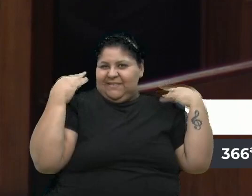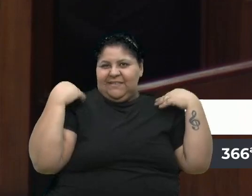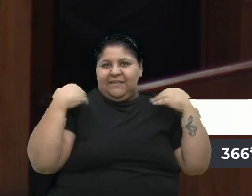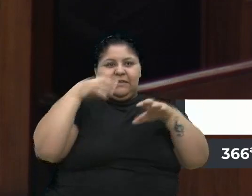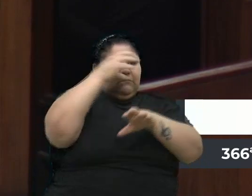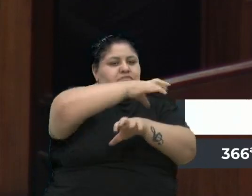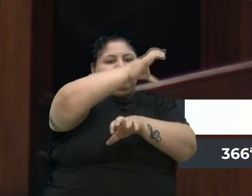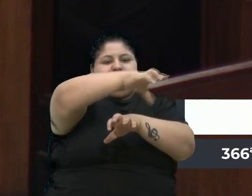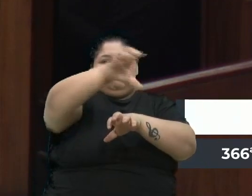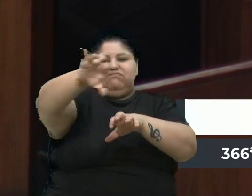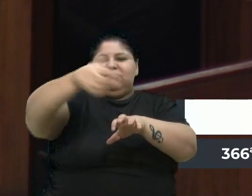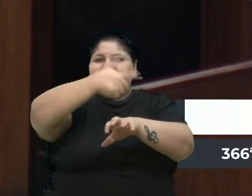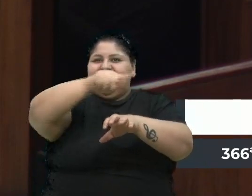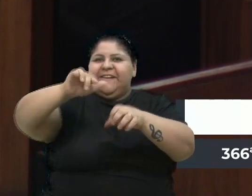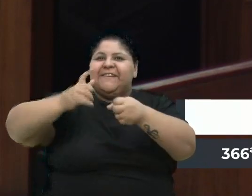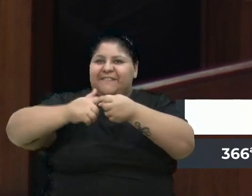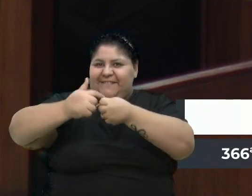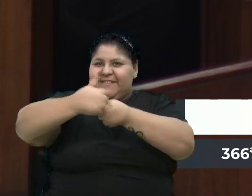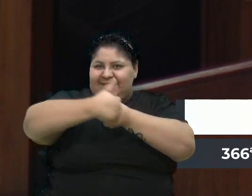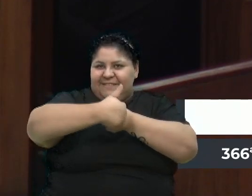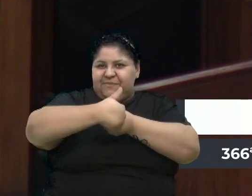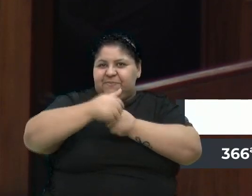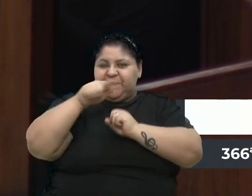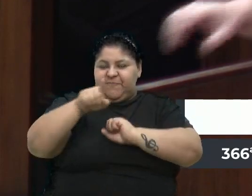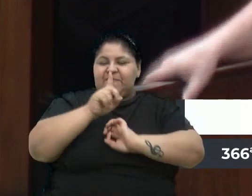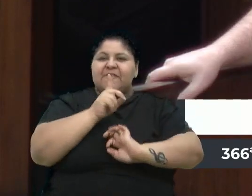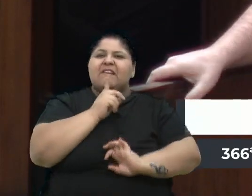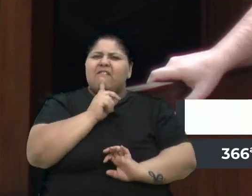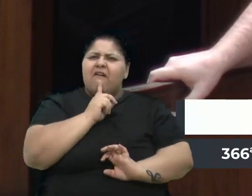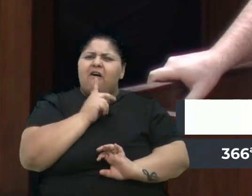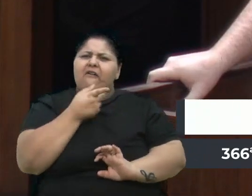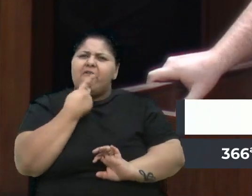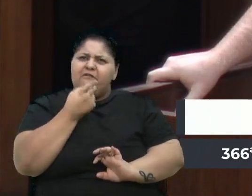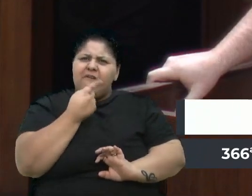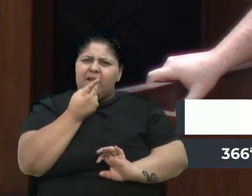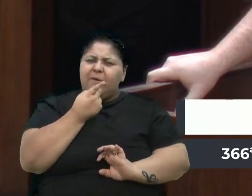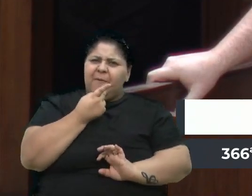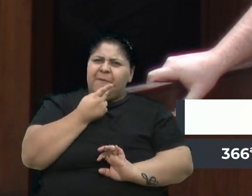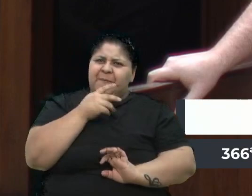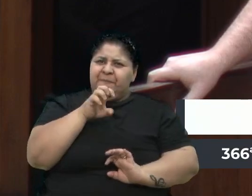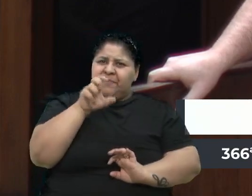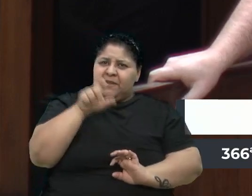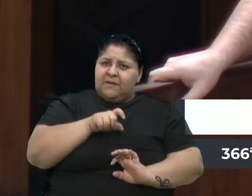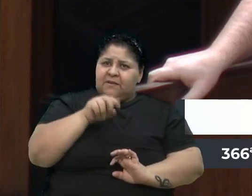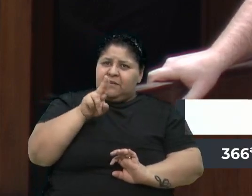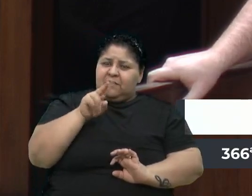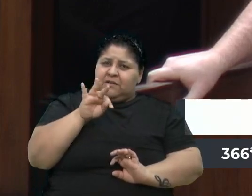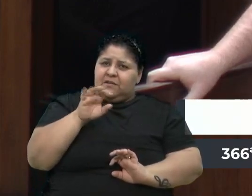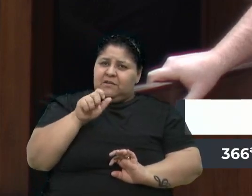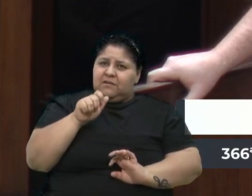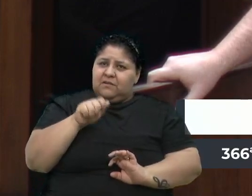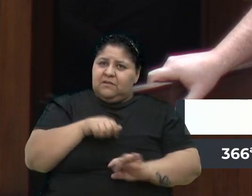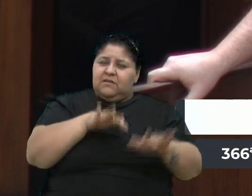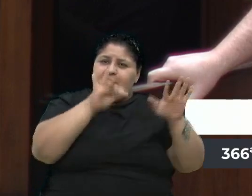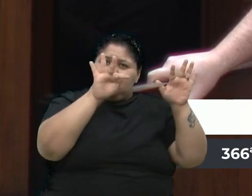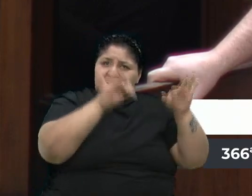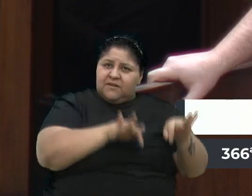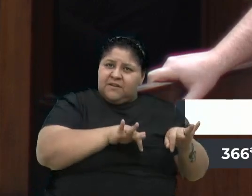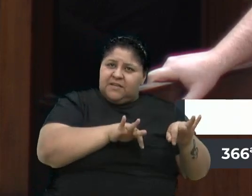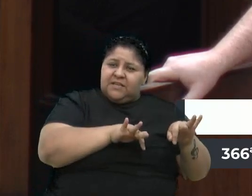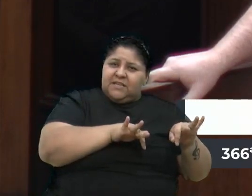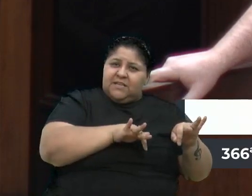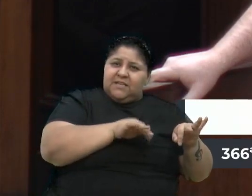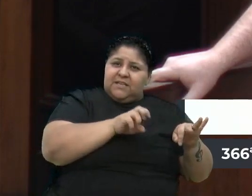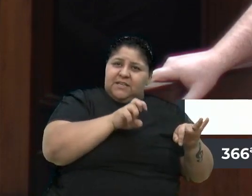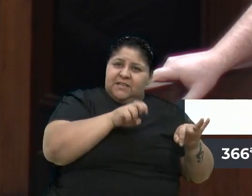pela região. E o senhor e o vereador Menegossi falaram da Enxuta, né? Nós tivemos uma final de Taça Brasil entre Enxuta e Vasco em